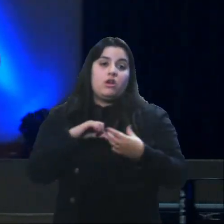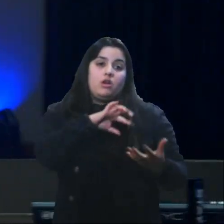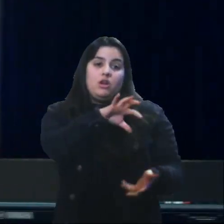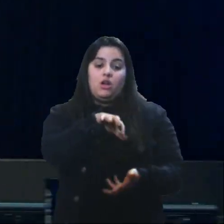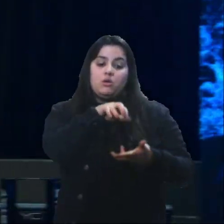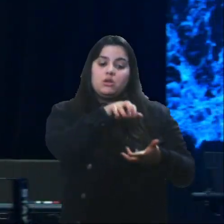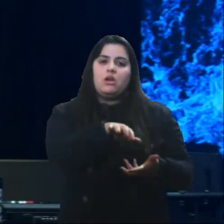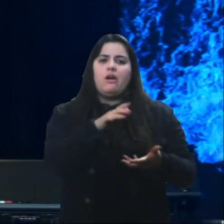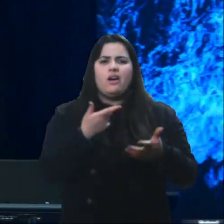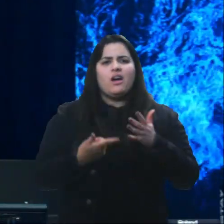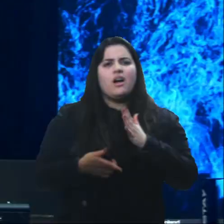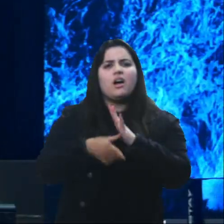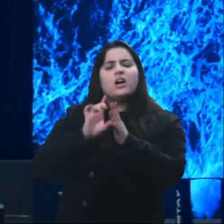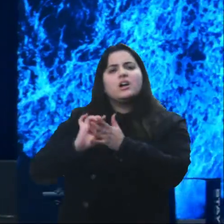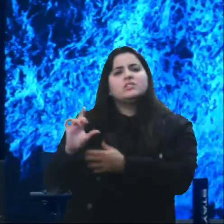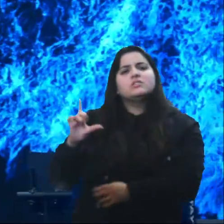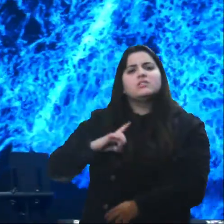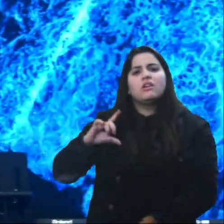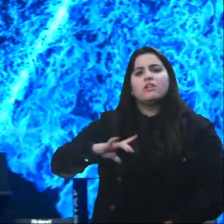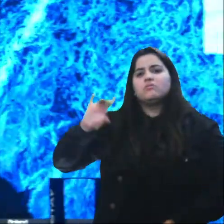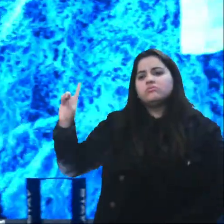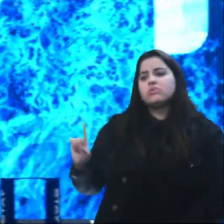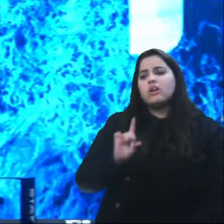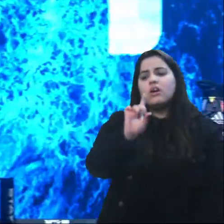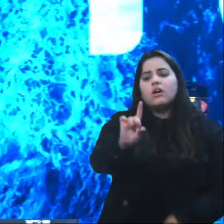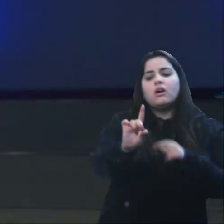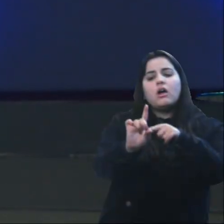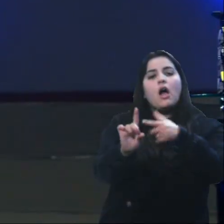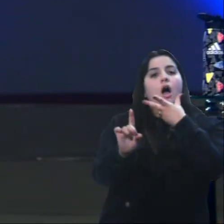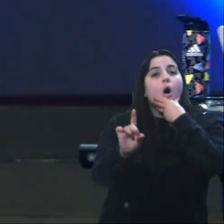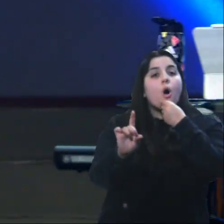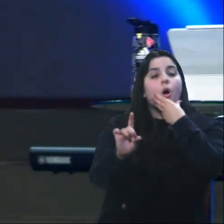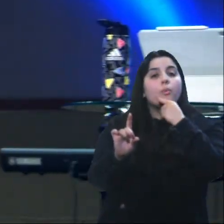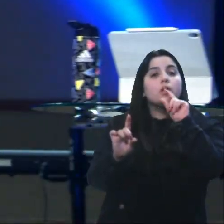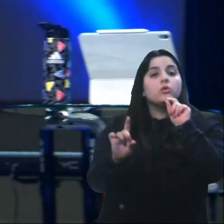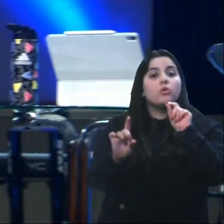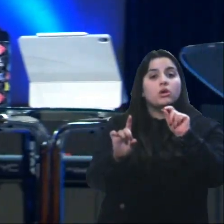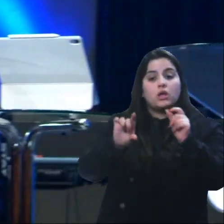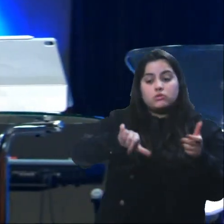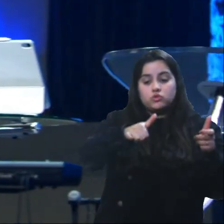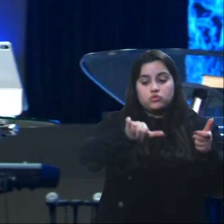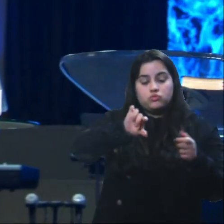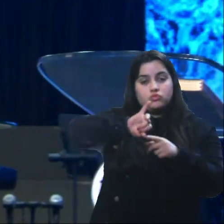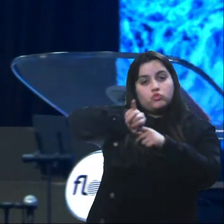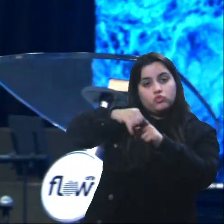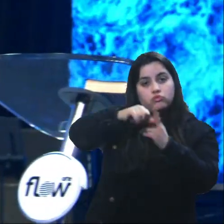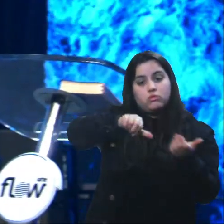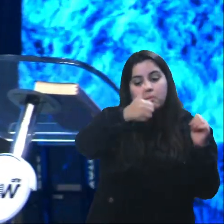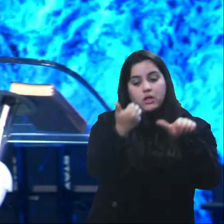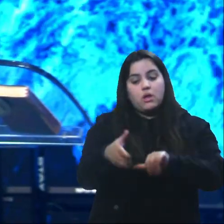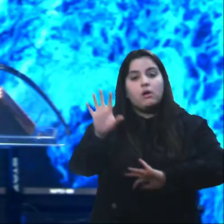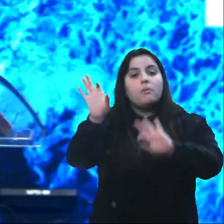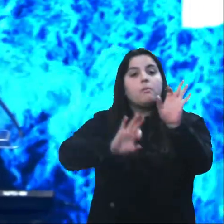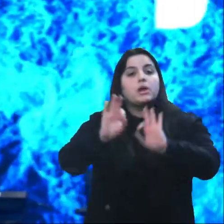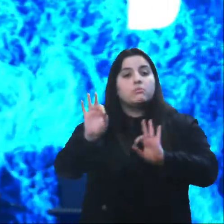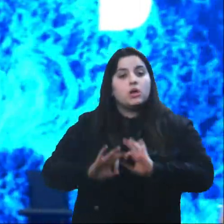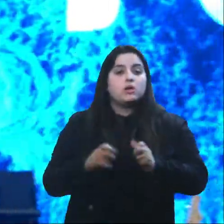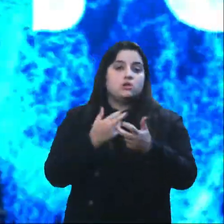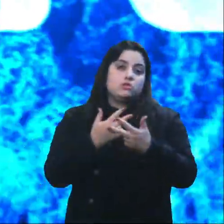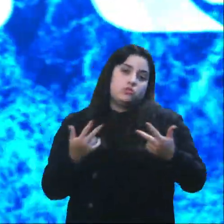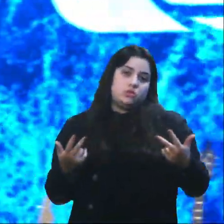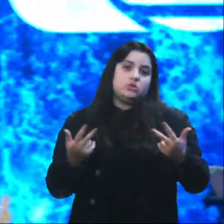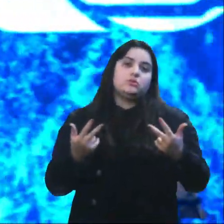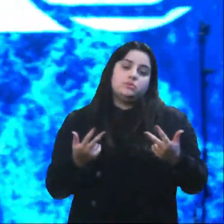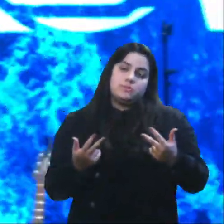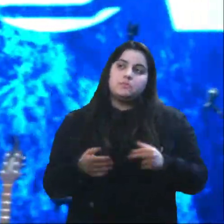viria um homem que prepararia o caminho para Jesus, e esse homem era João Batista. E João